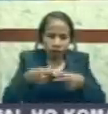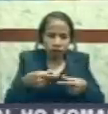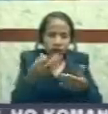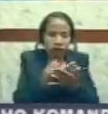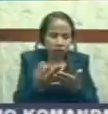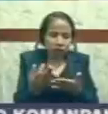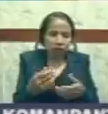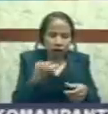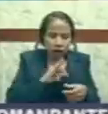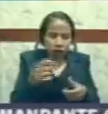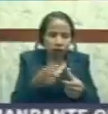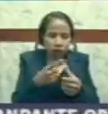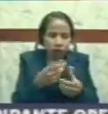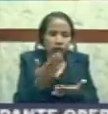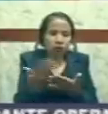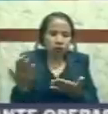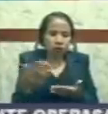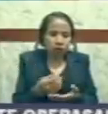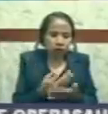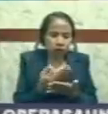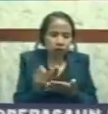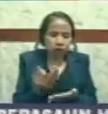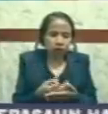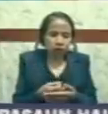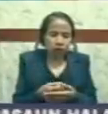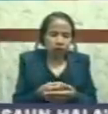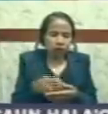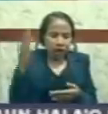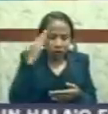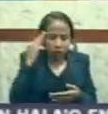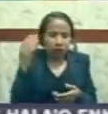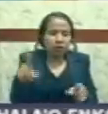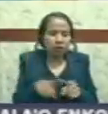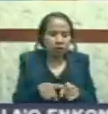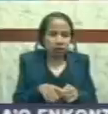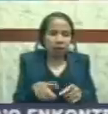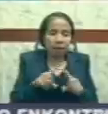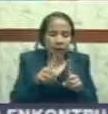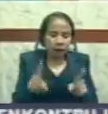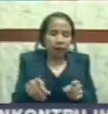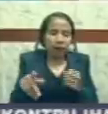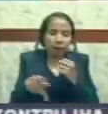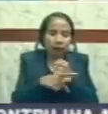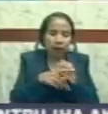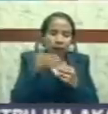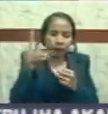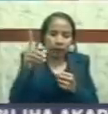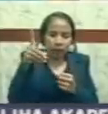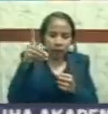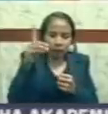ya. Problema lógica, né, dané? Mas, ba pedene princípio mané, la os